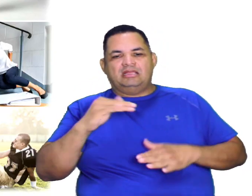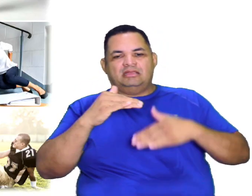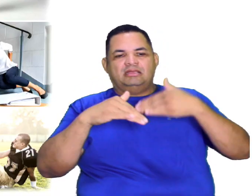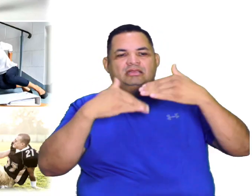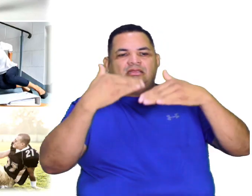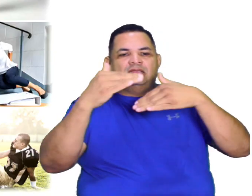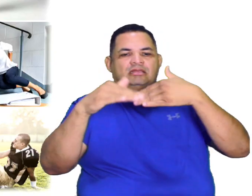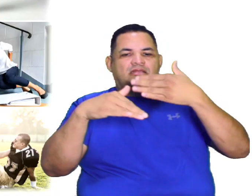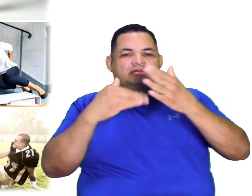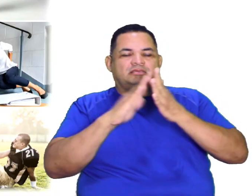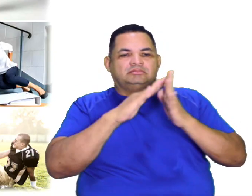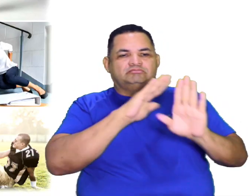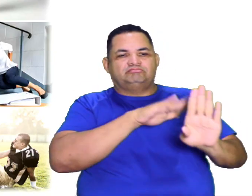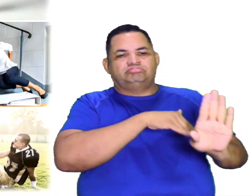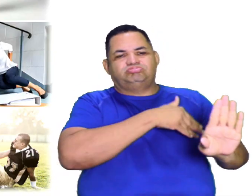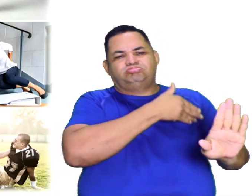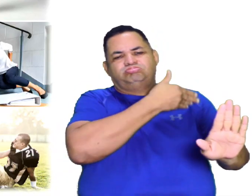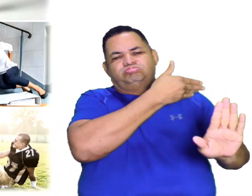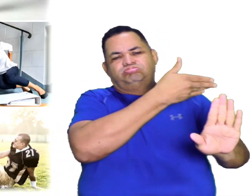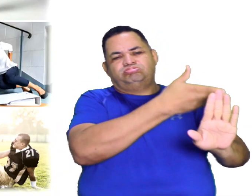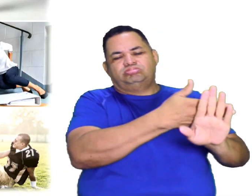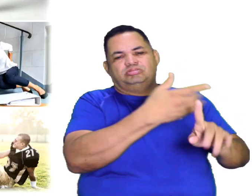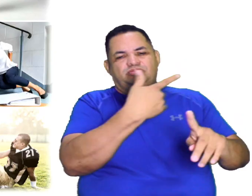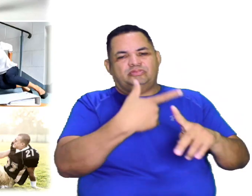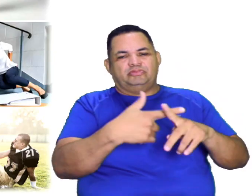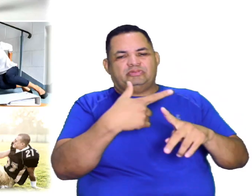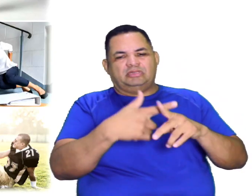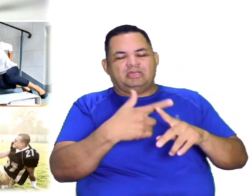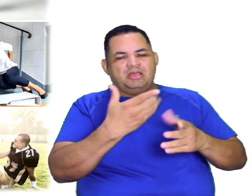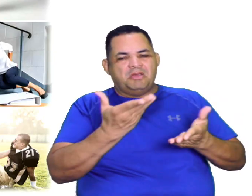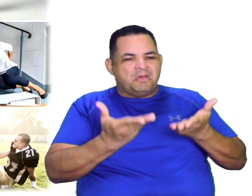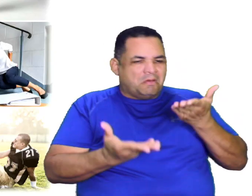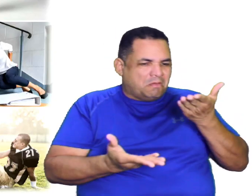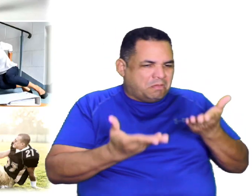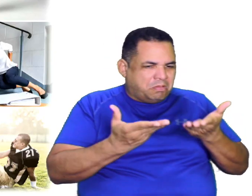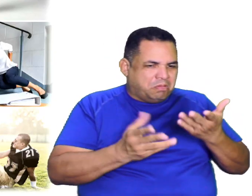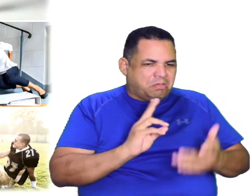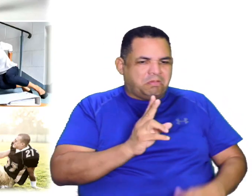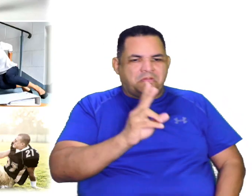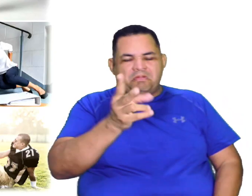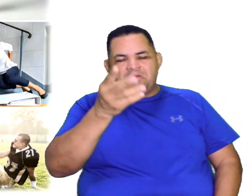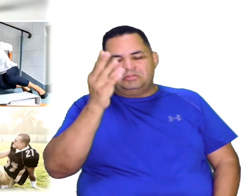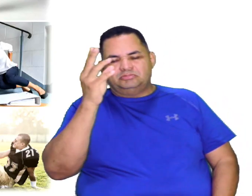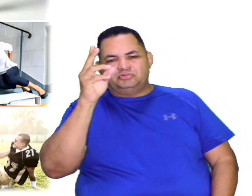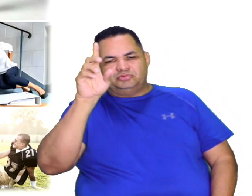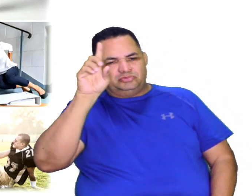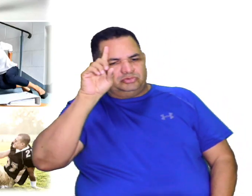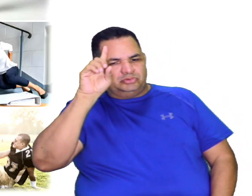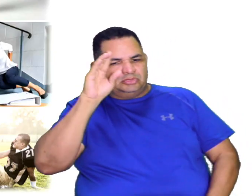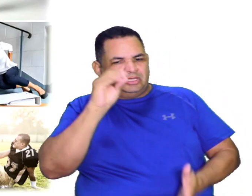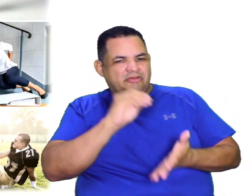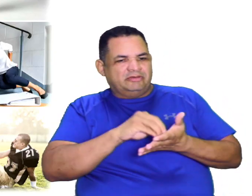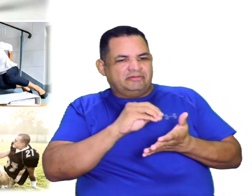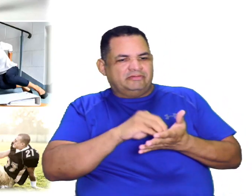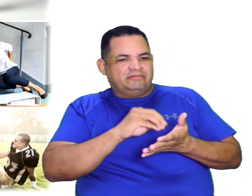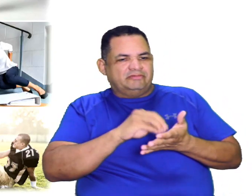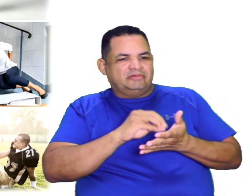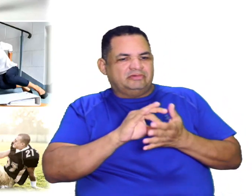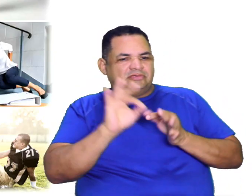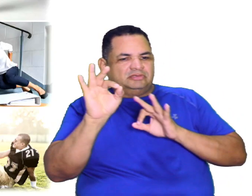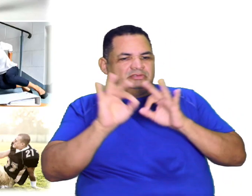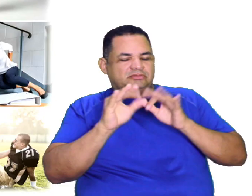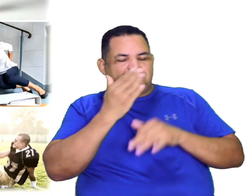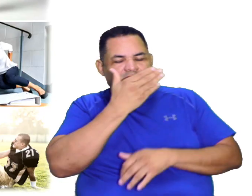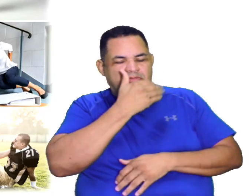ao longo do tempo devido a sobrecargas aí contínuas e também por falta de recuperação.